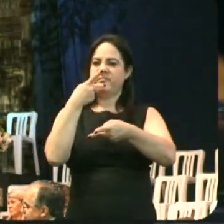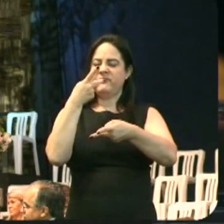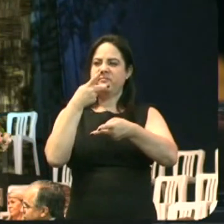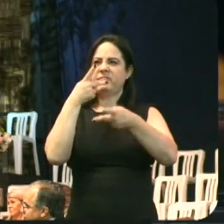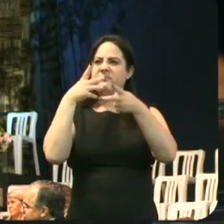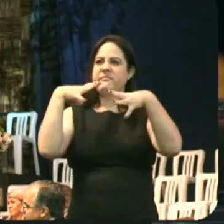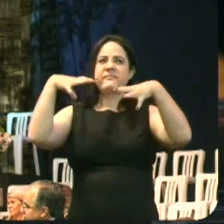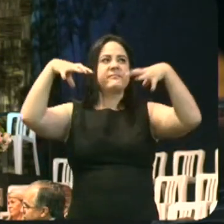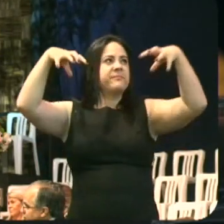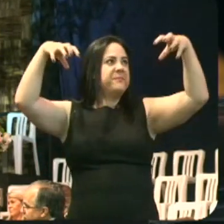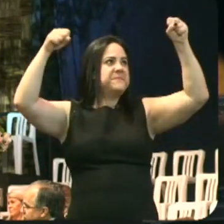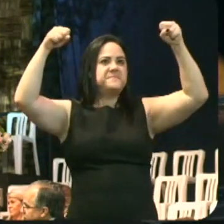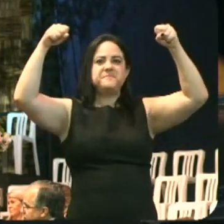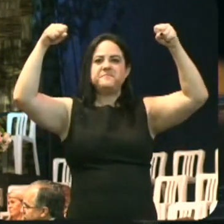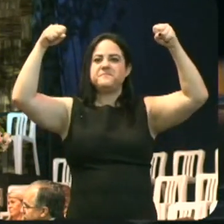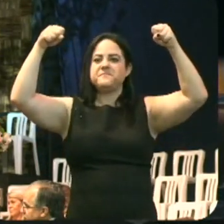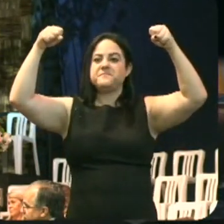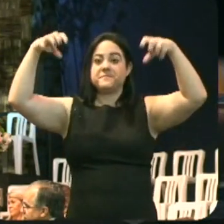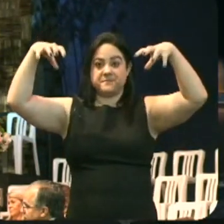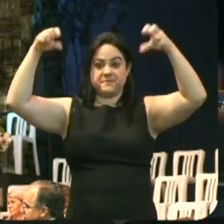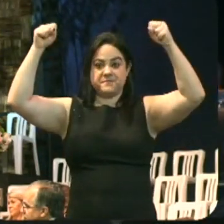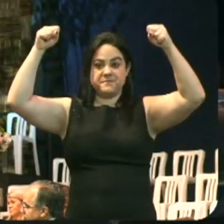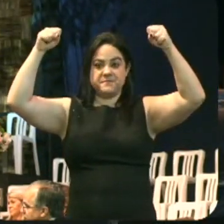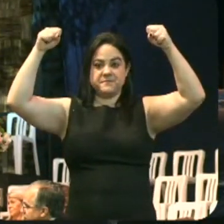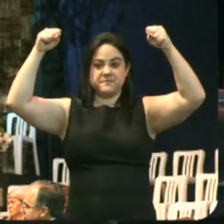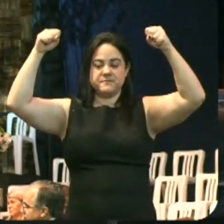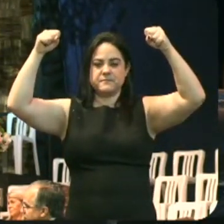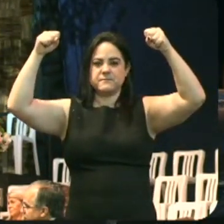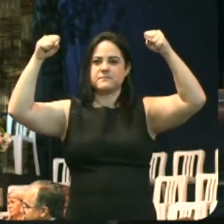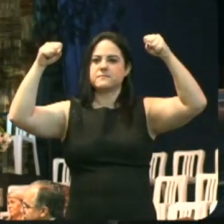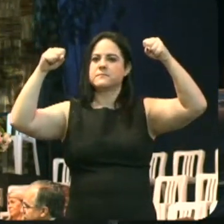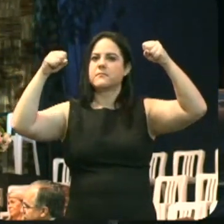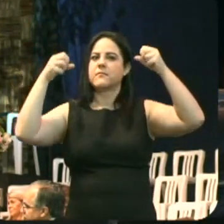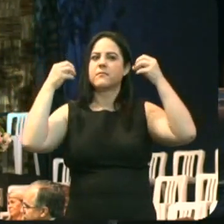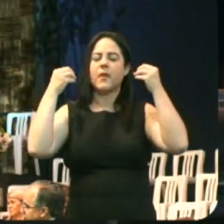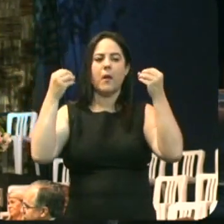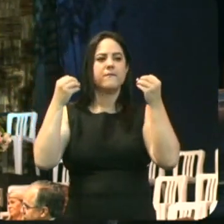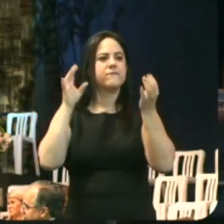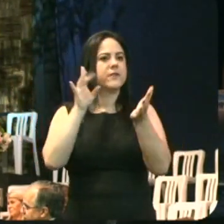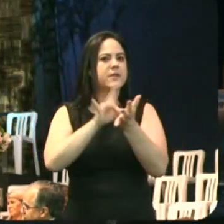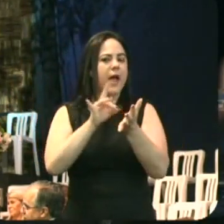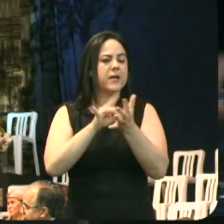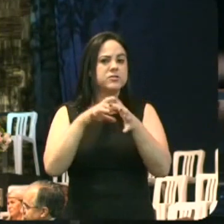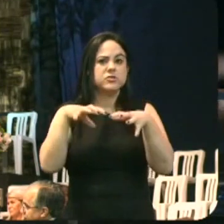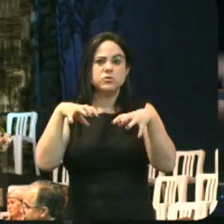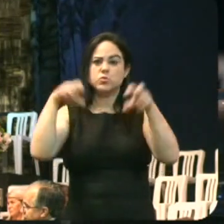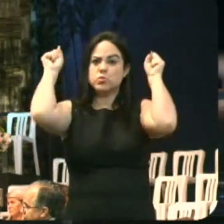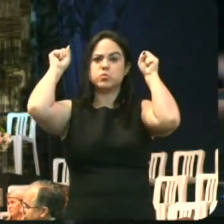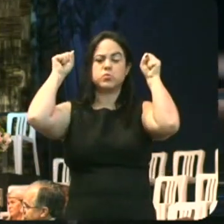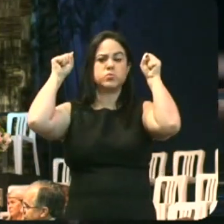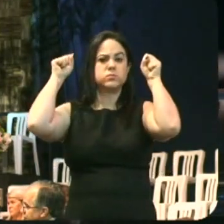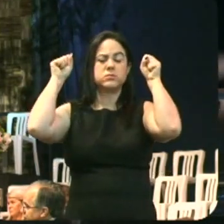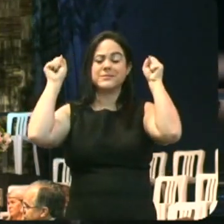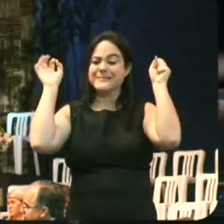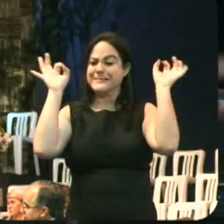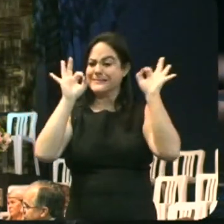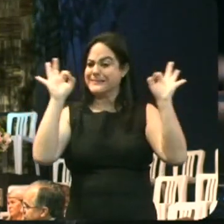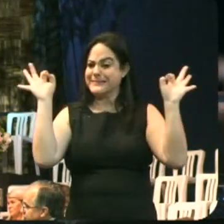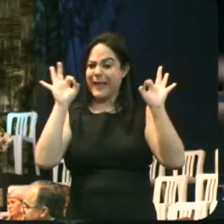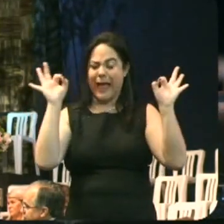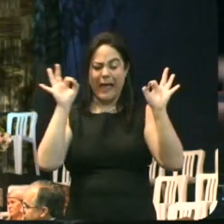desligar todas as luzes da caverna. Gente, eu nunca vi um breu tão breu na minha vida.